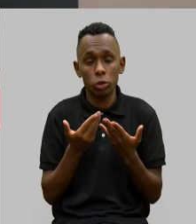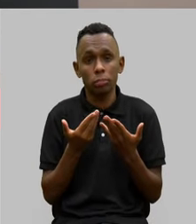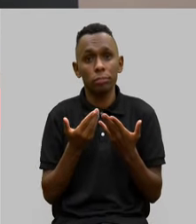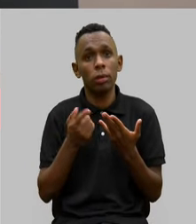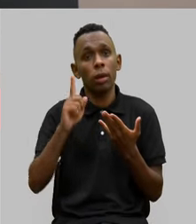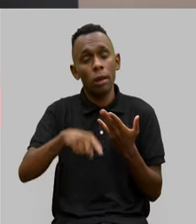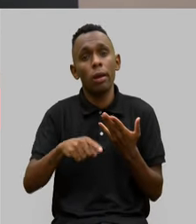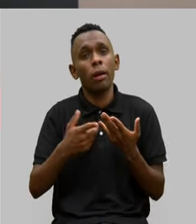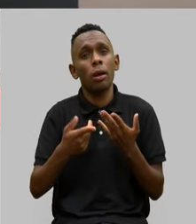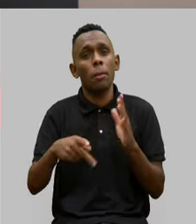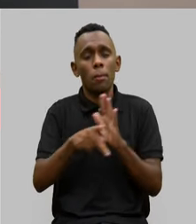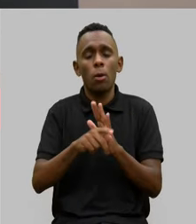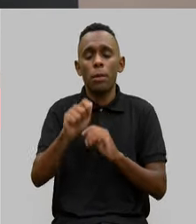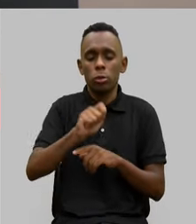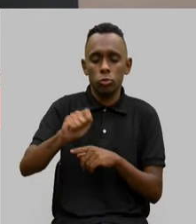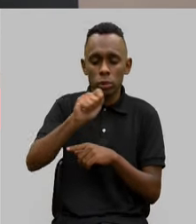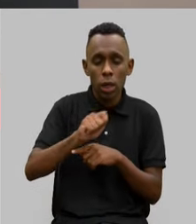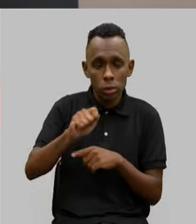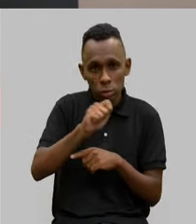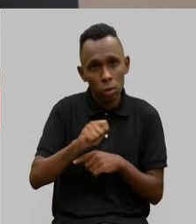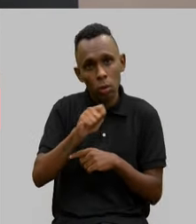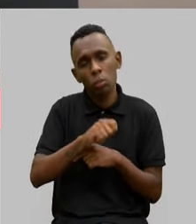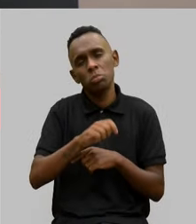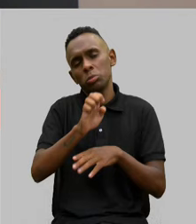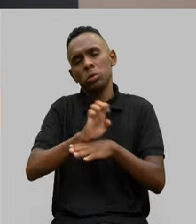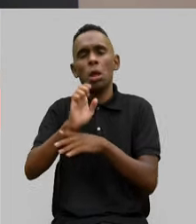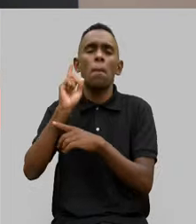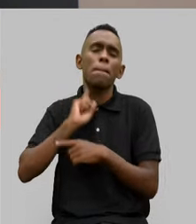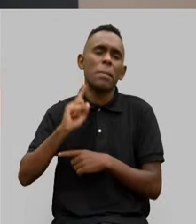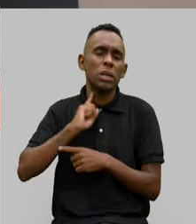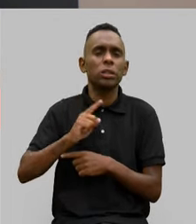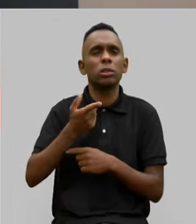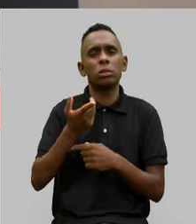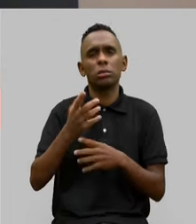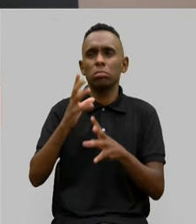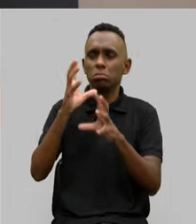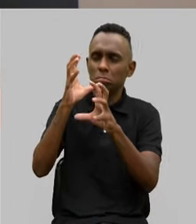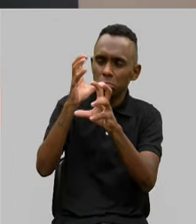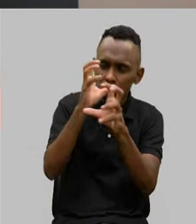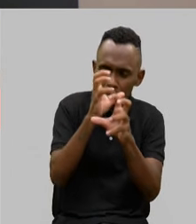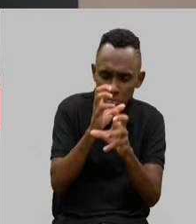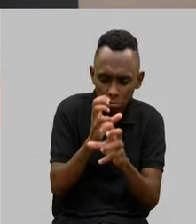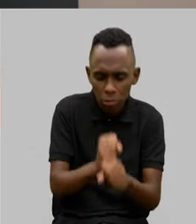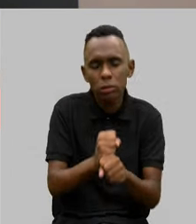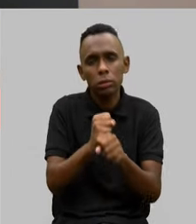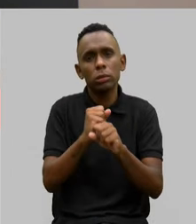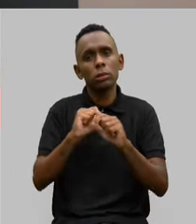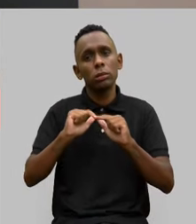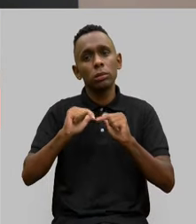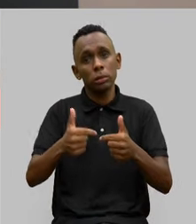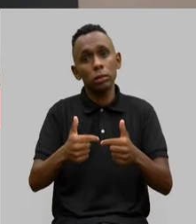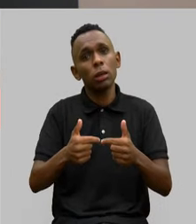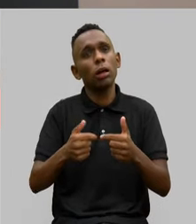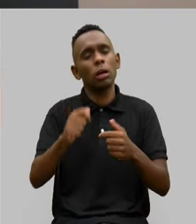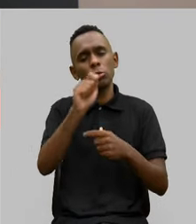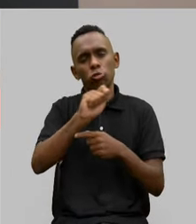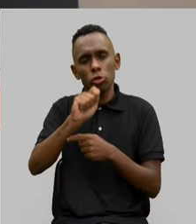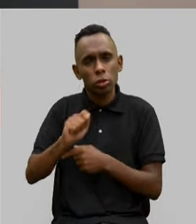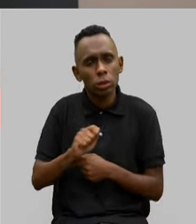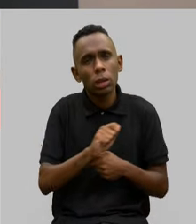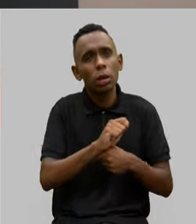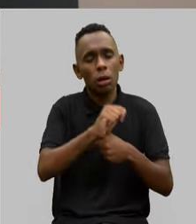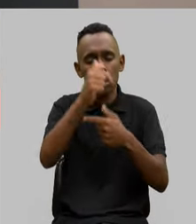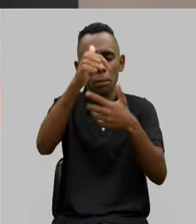através das associações em Minas nós atendemos somando todas todos os esforços com aam com a tijucana